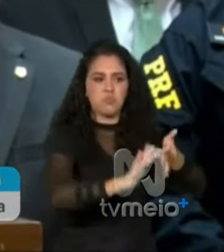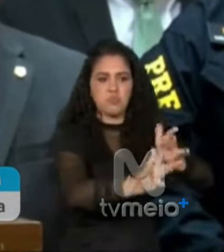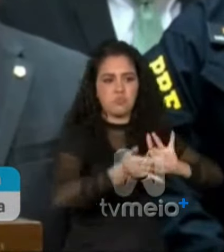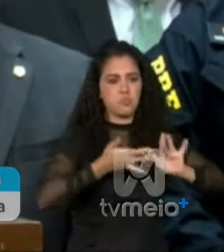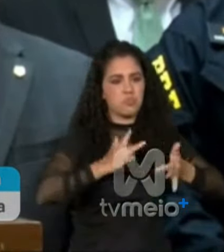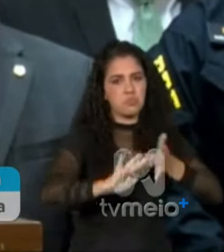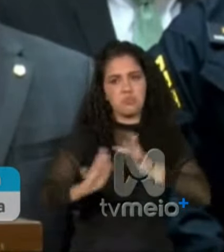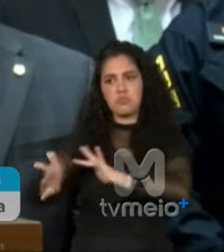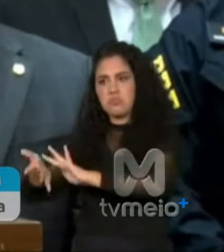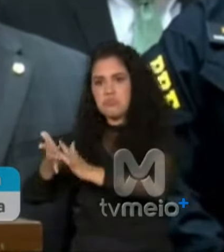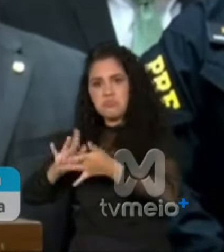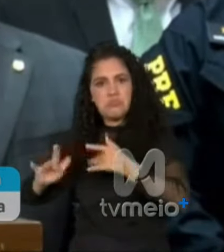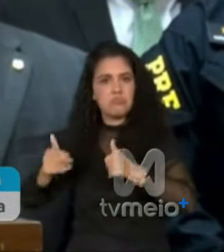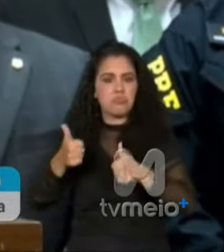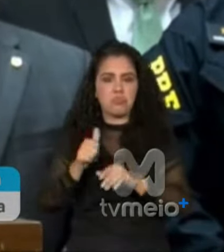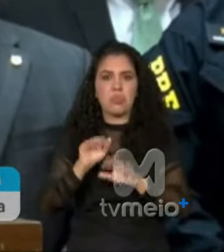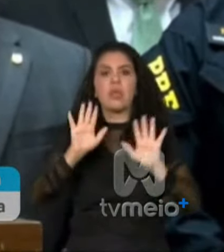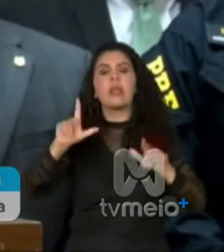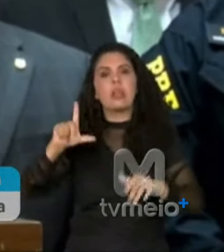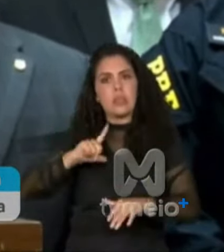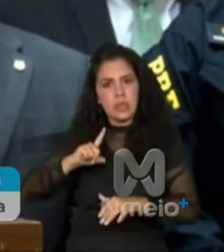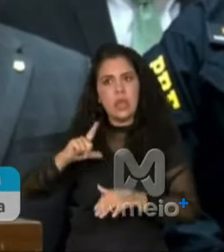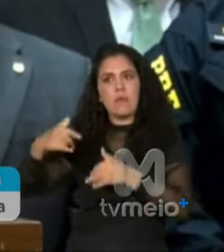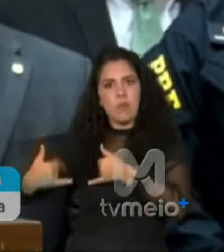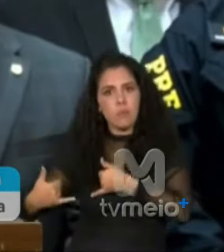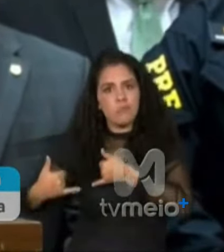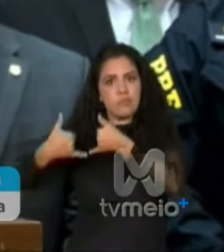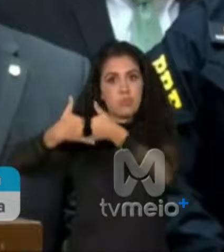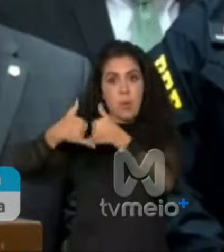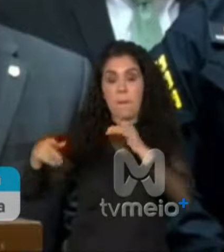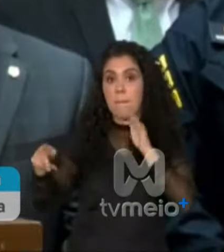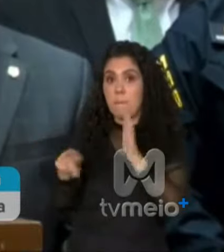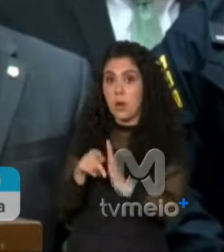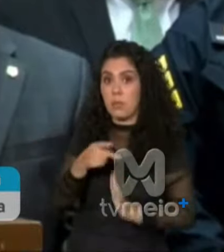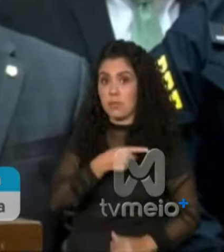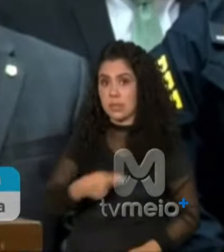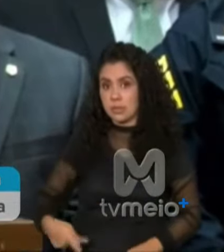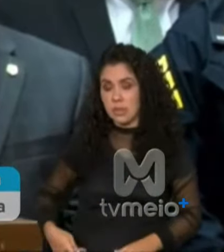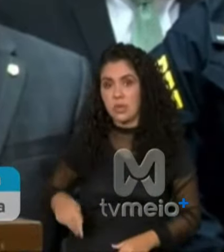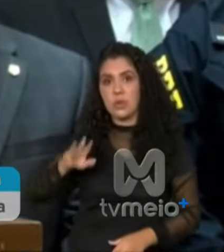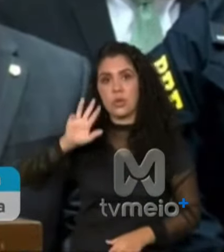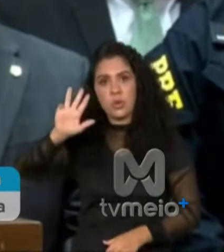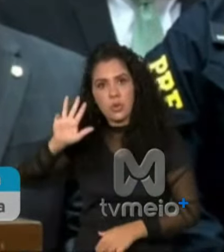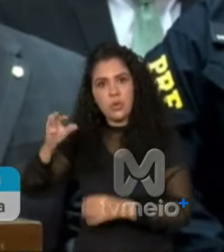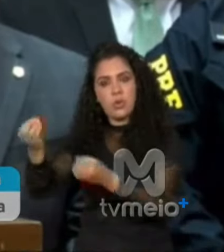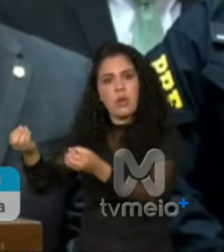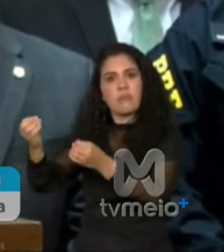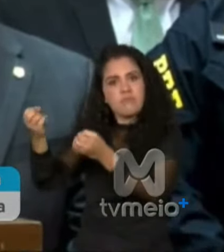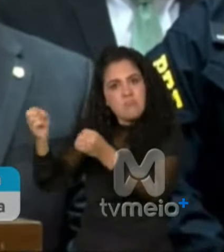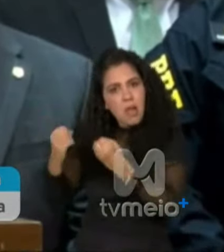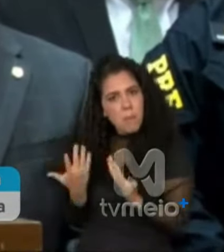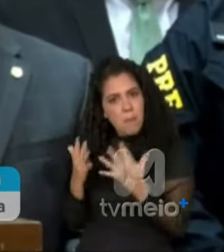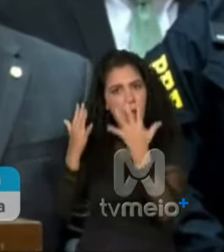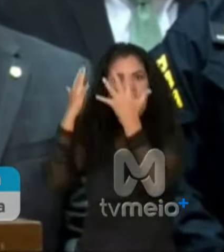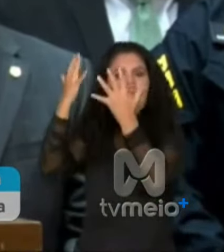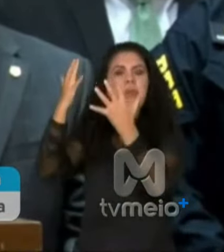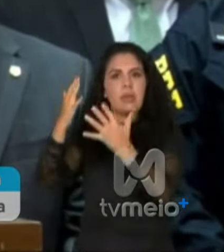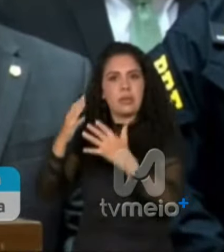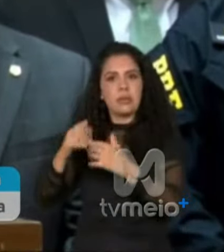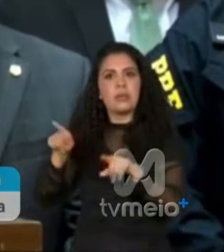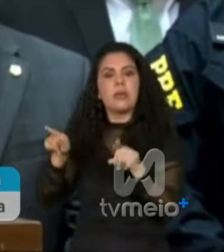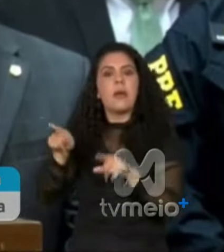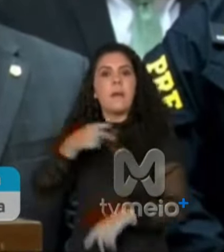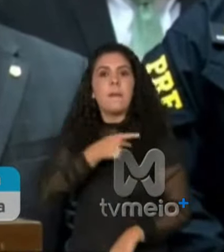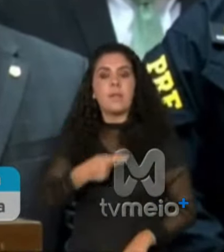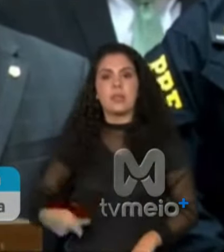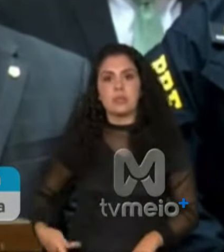Eu, sim, recebi um telefonema do presidente Lula, nos dando os parabéns. O presidente Lula está em Caruaru,